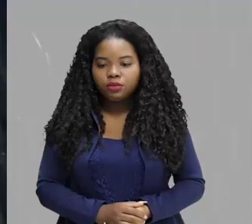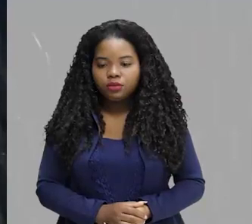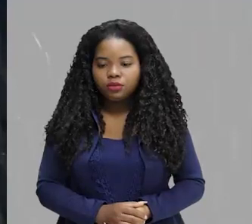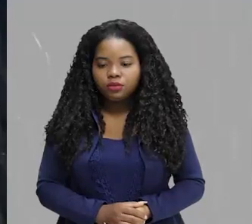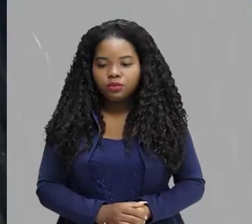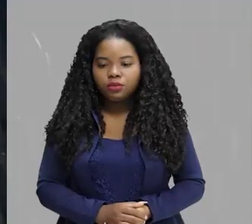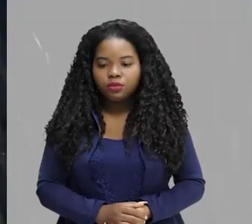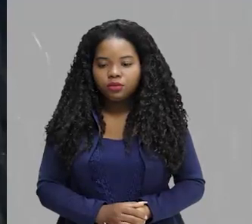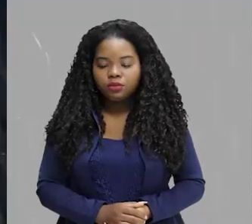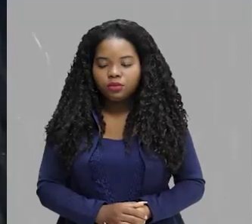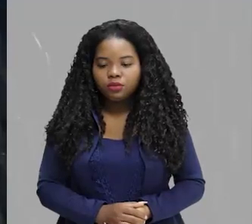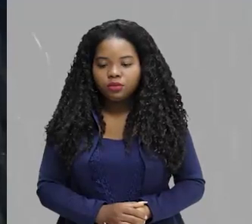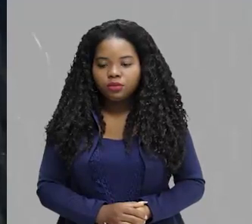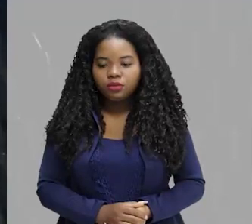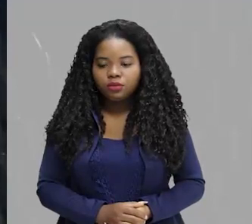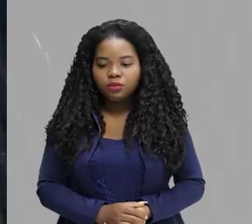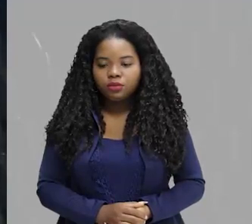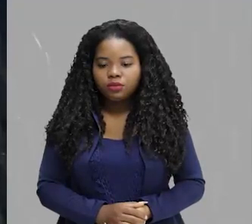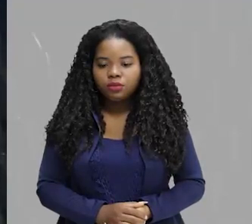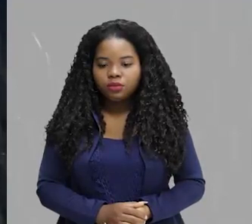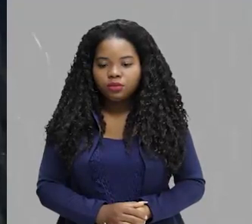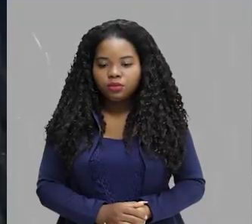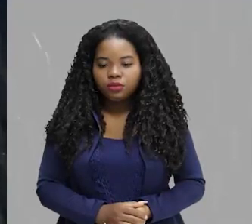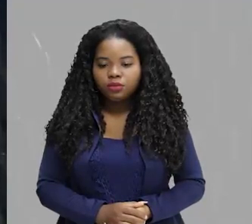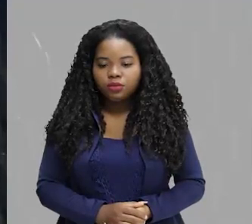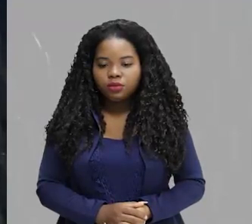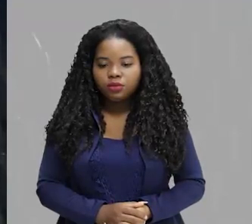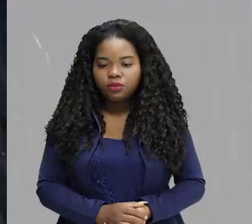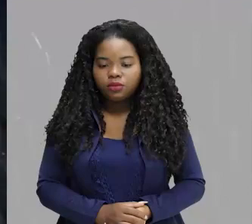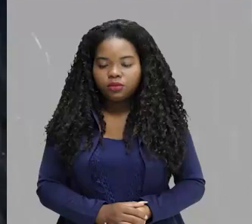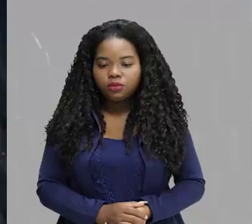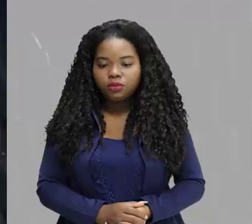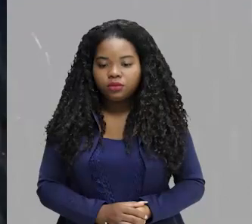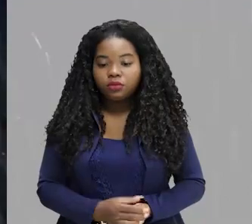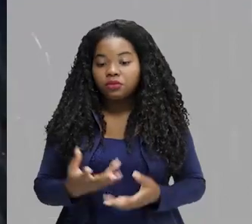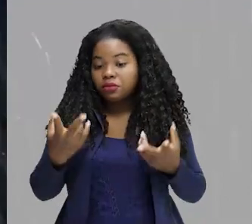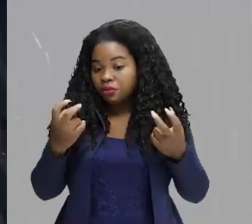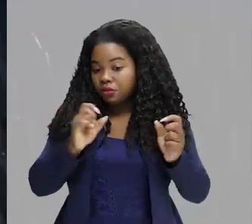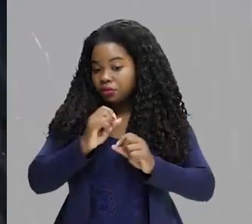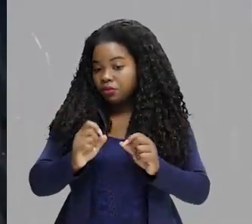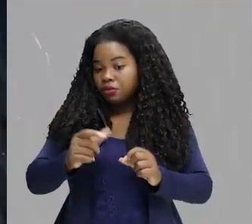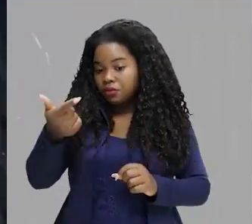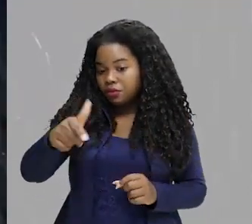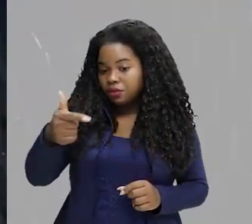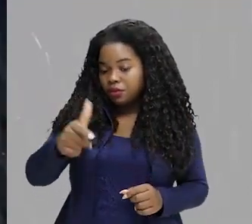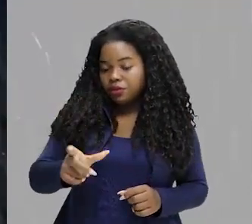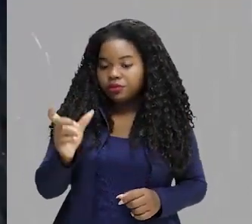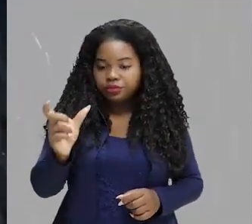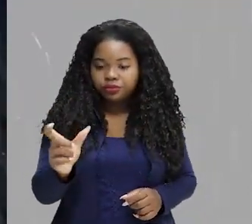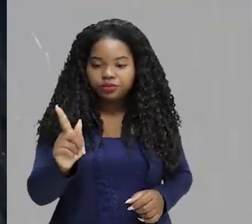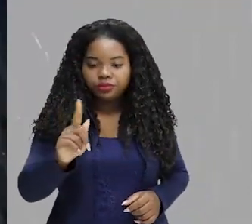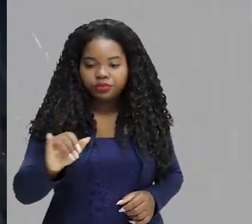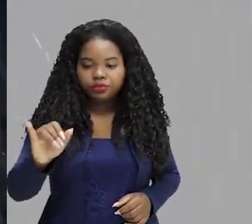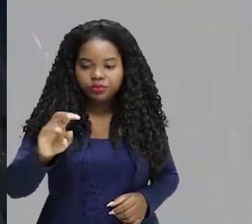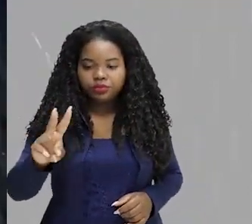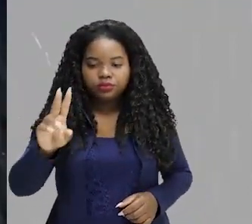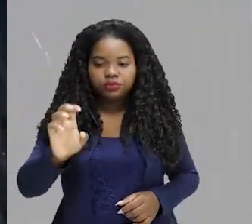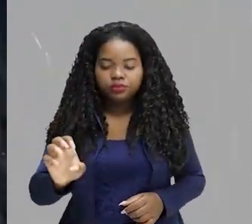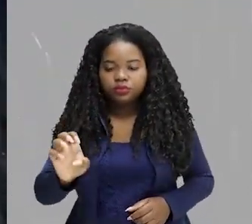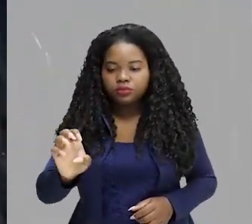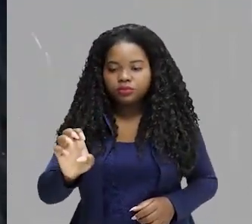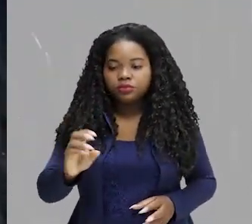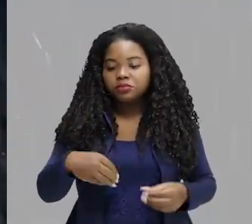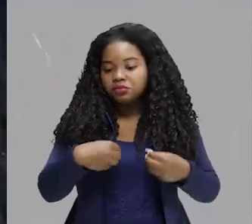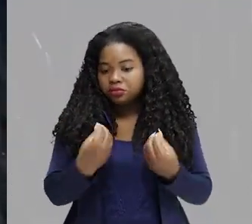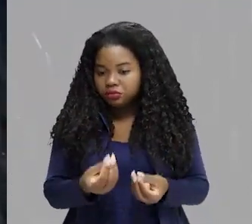my spirit give truth, and to my elders give wisdom. Então perceba que tem uma repetição da palavra give, que é a palavra dar